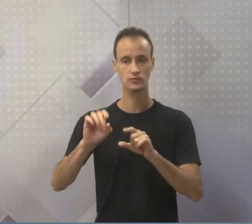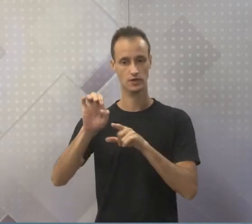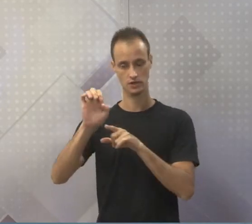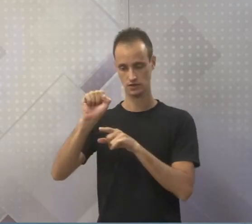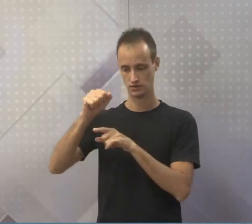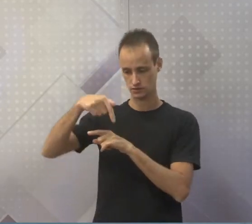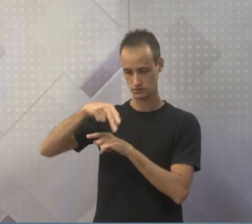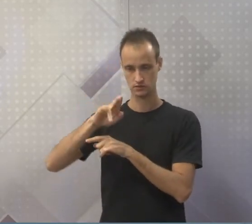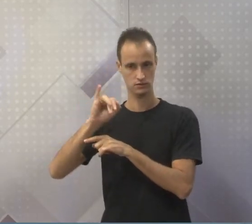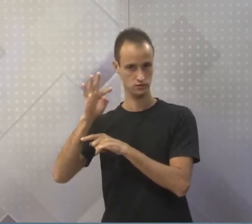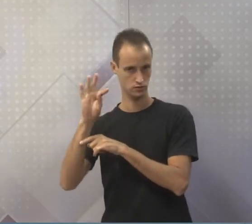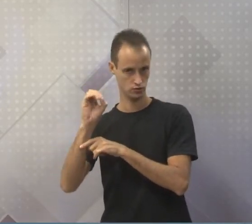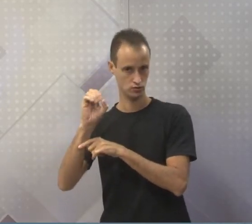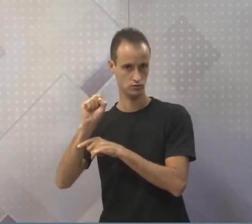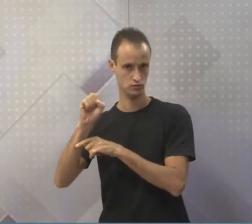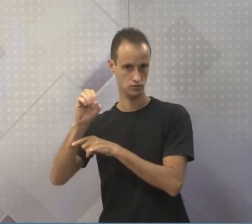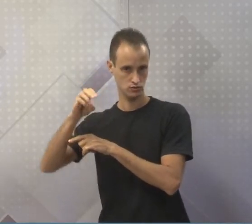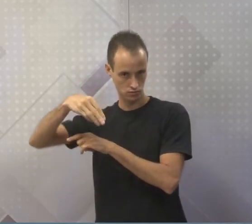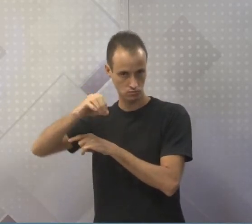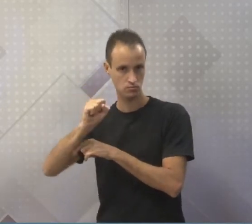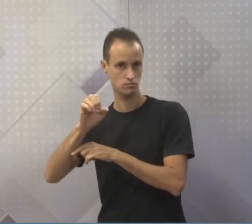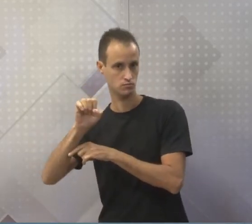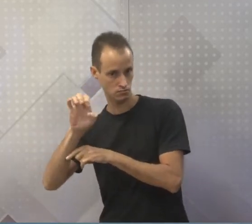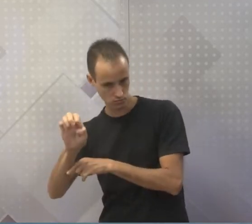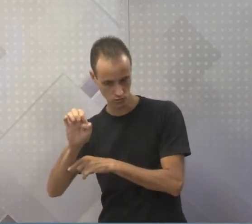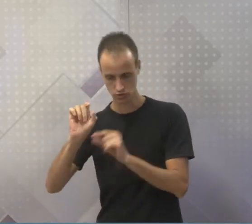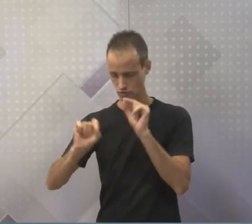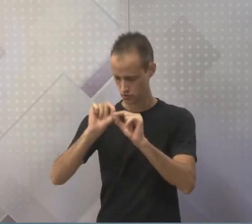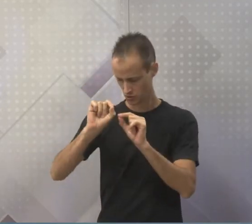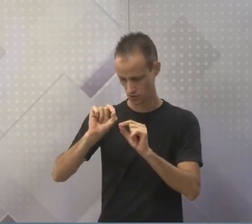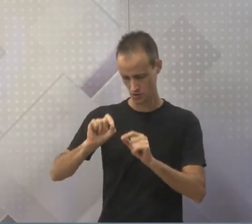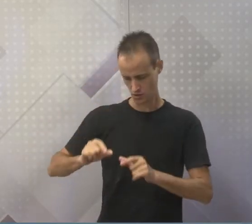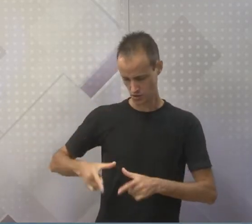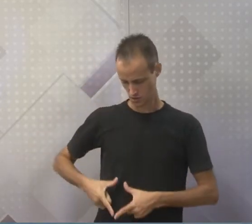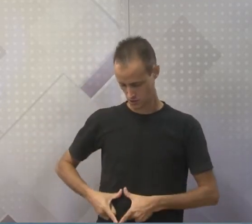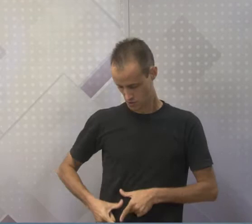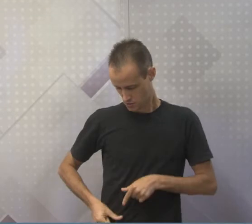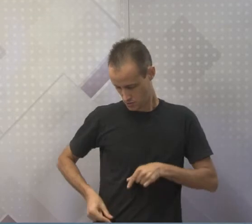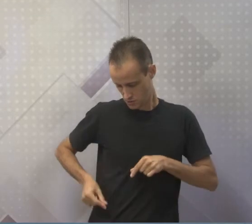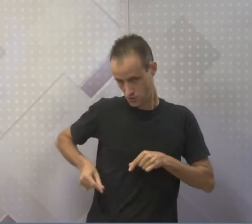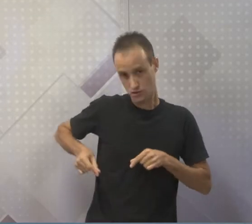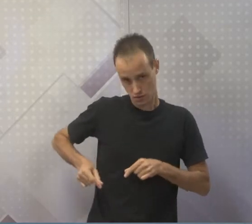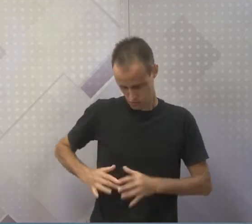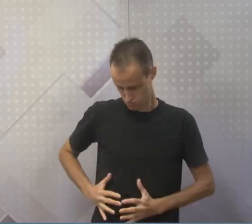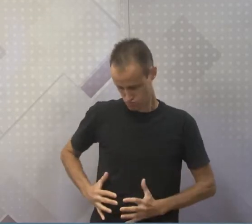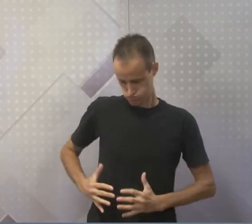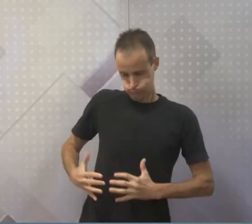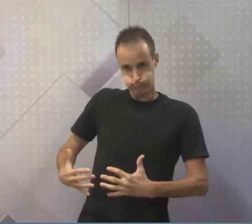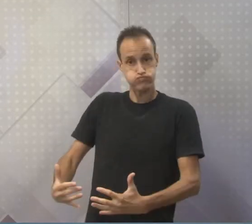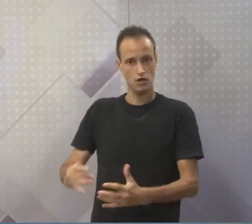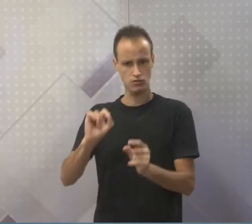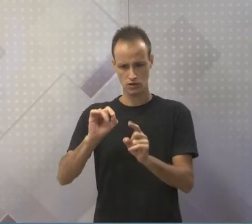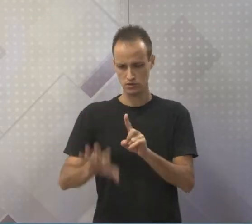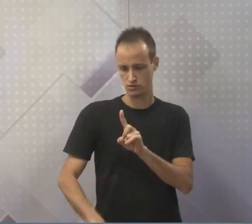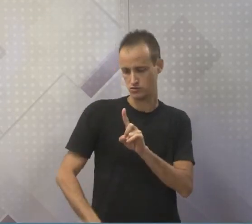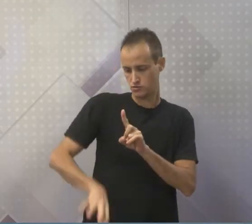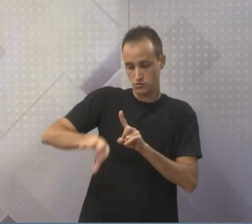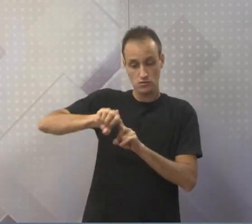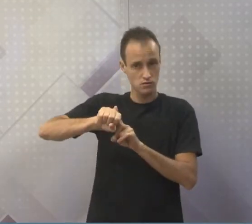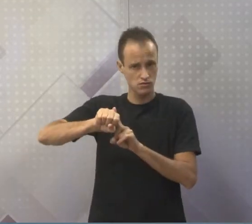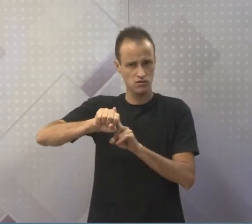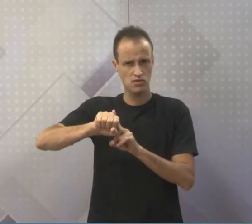doença transmitida por um organismo que a gente classifica como verme, e esses organismos